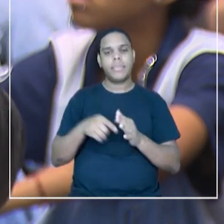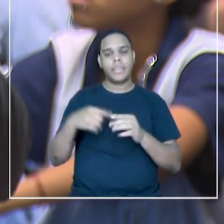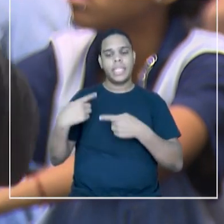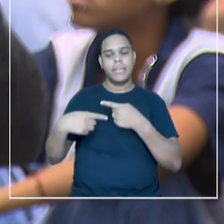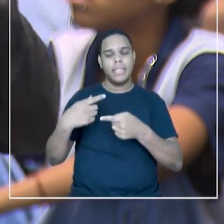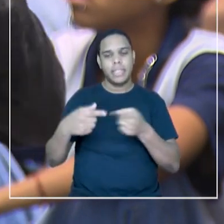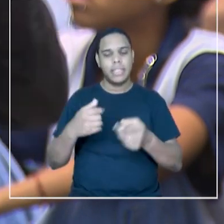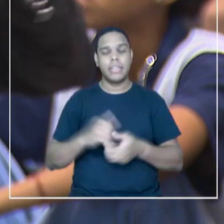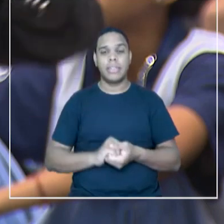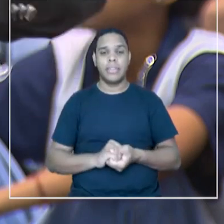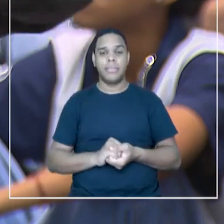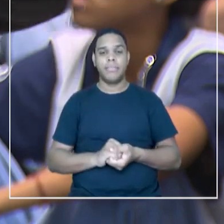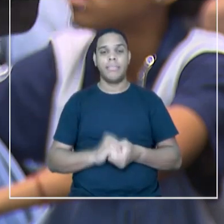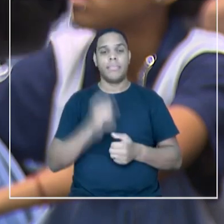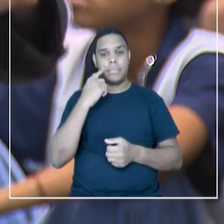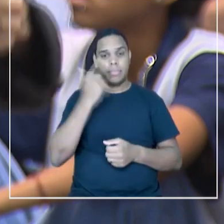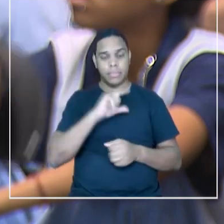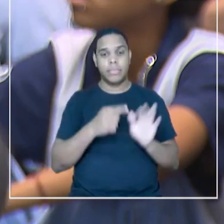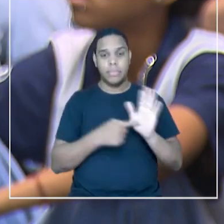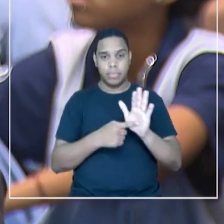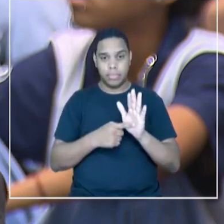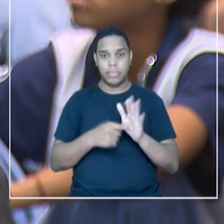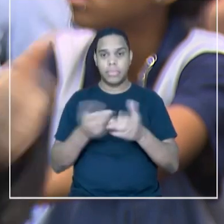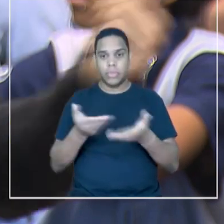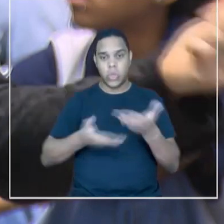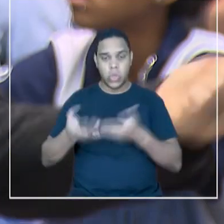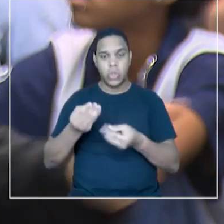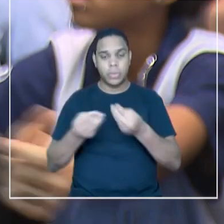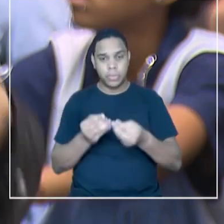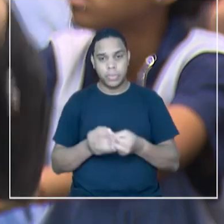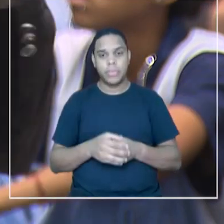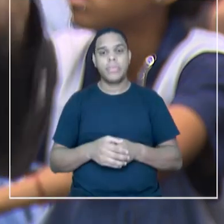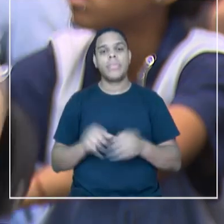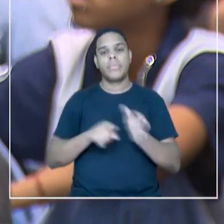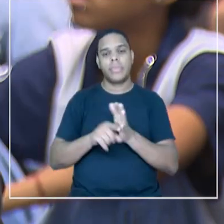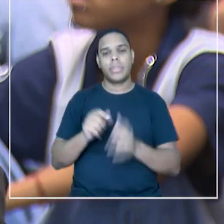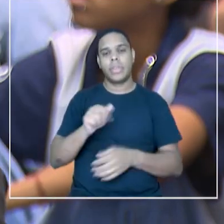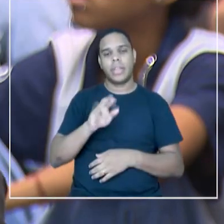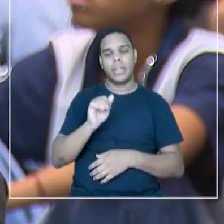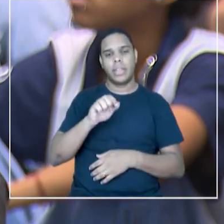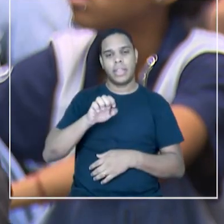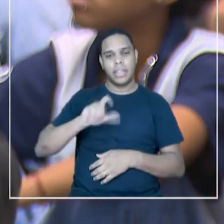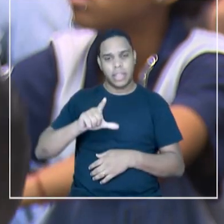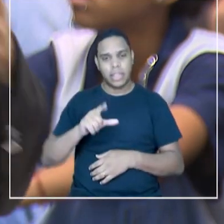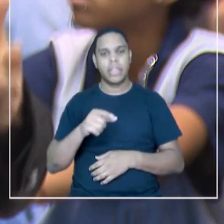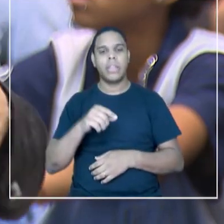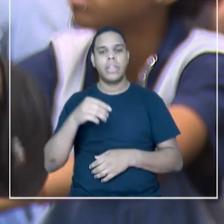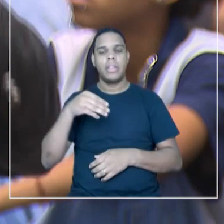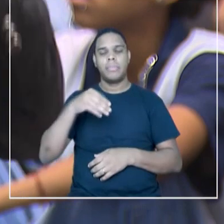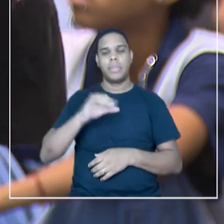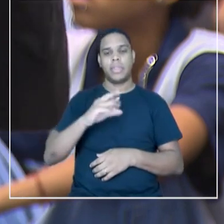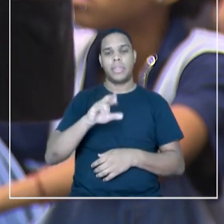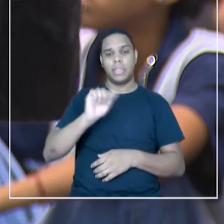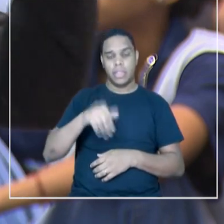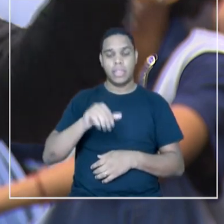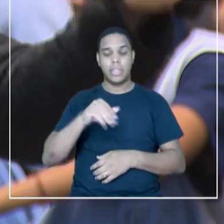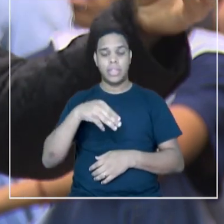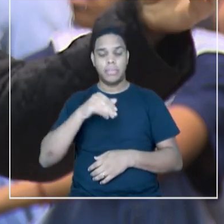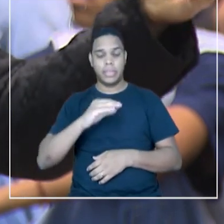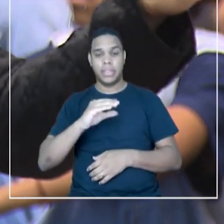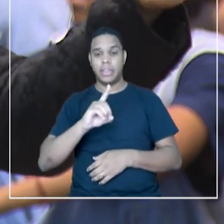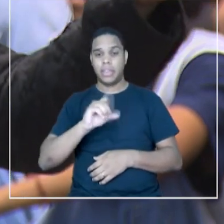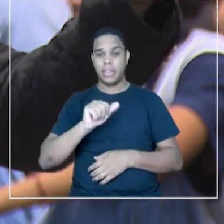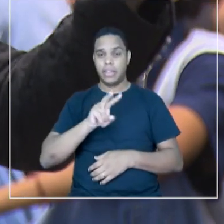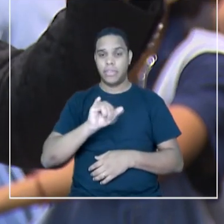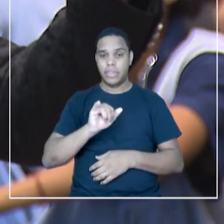estava conseguindo se expressar para essa. Então, eu fui atrás do Hariel, MC Rian, MC Davi, quem